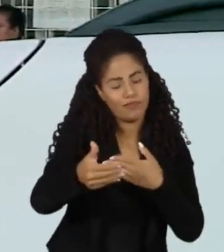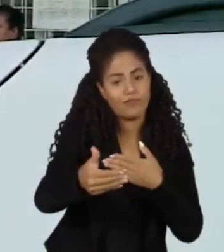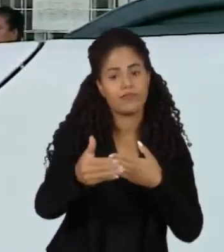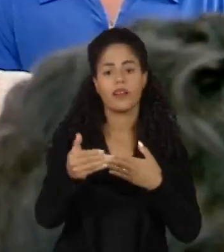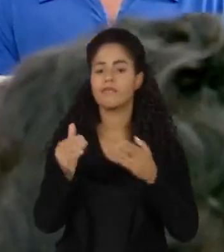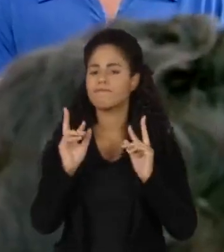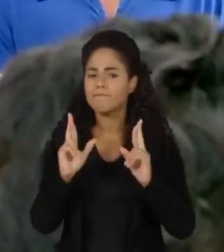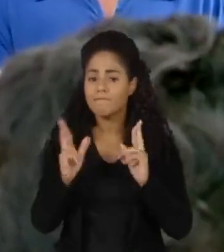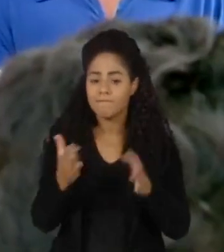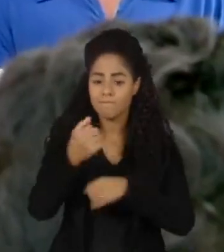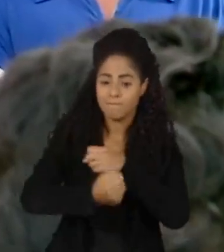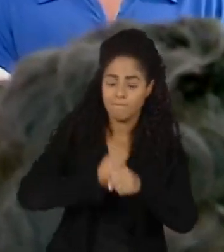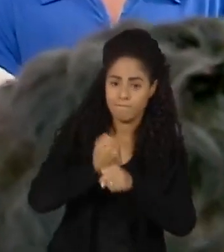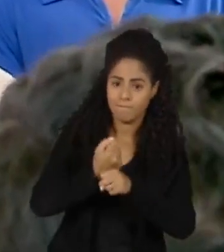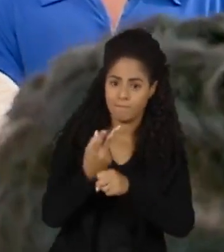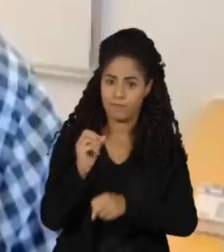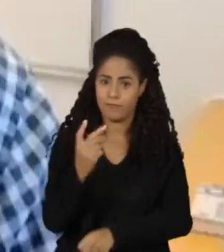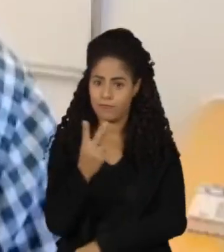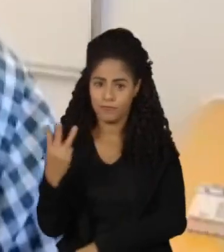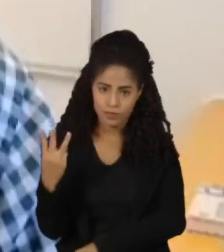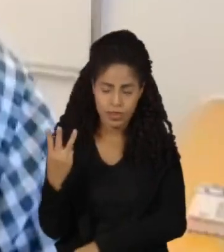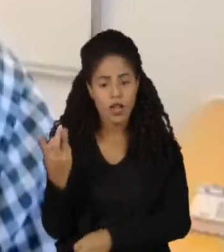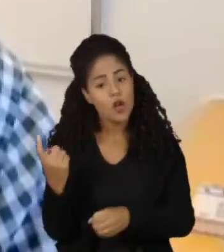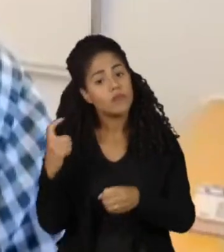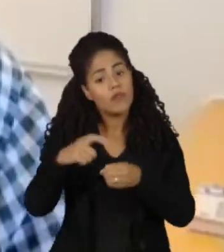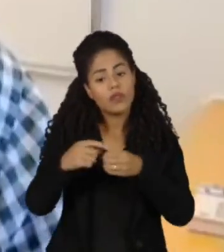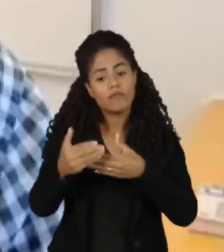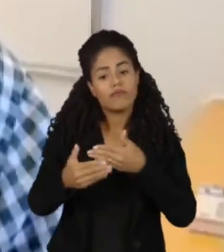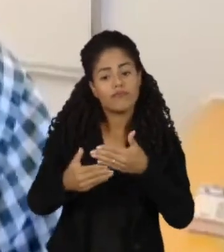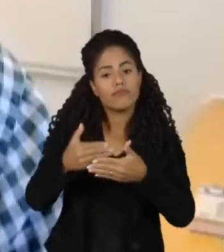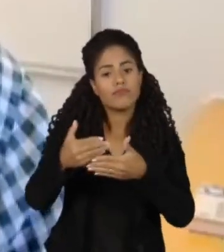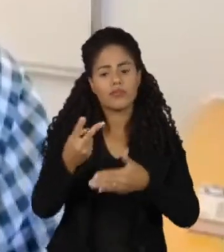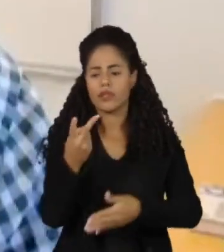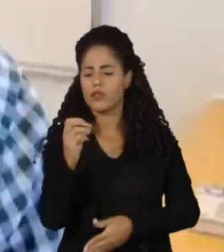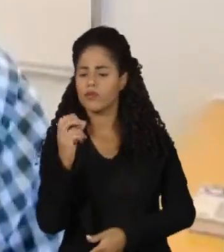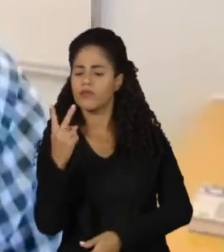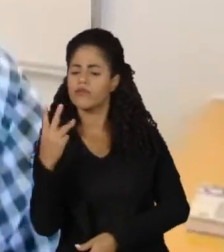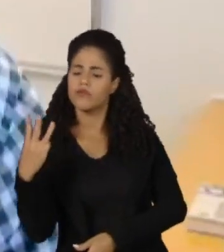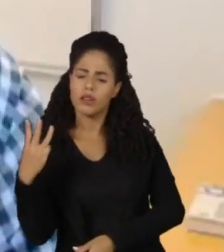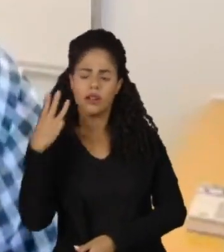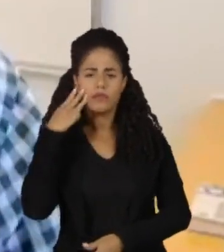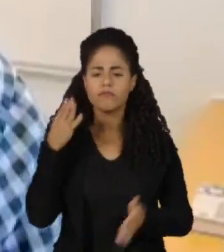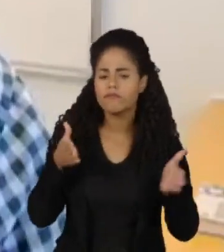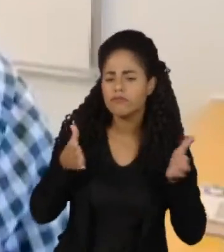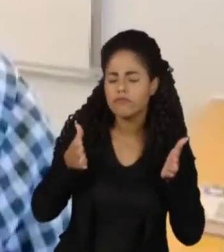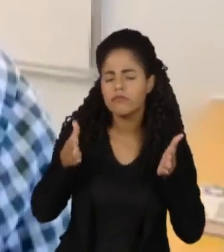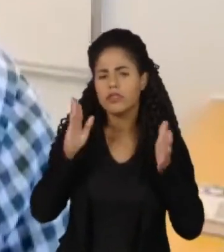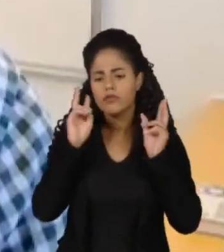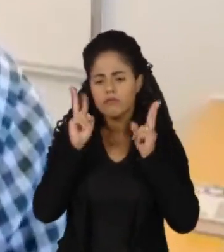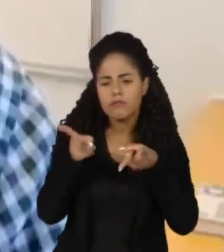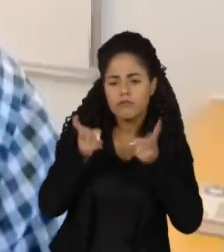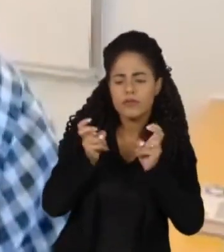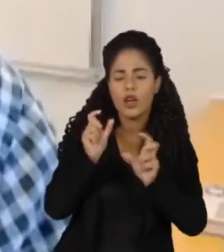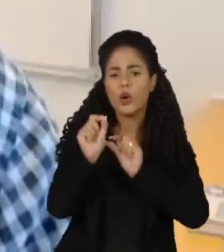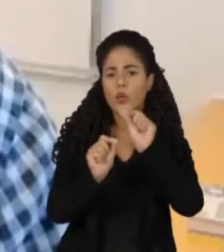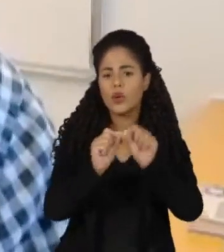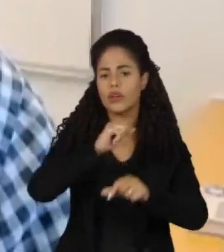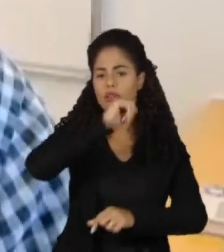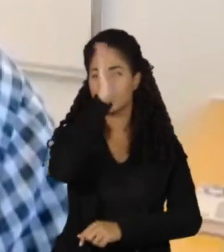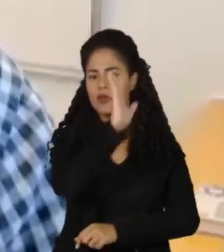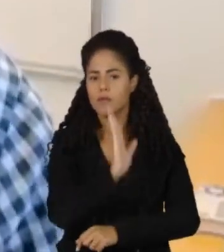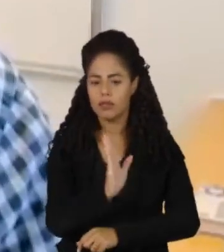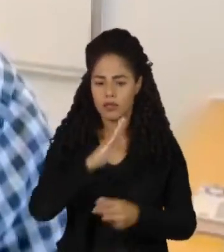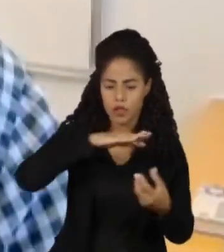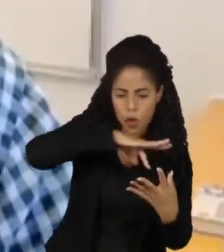para este ano é de uma retomada tímida. Olhando 2023, temos ainda um cenário bastante desafiador. O Brasil vai crescer menos, o mundo